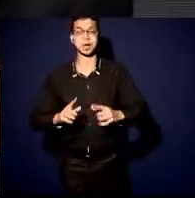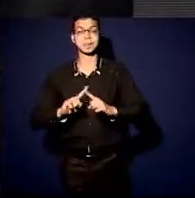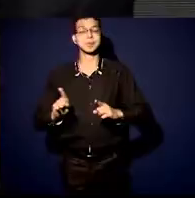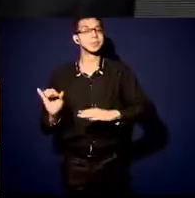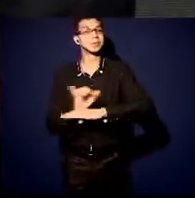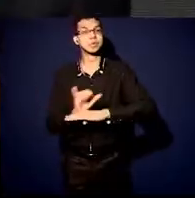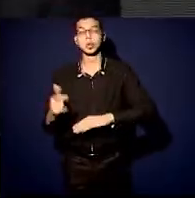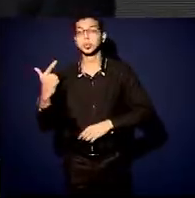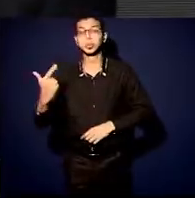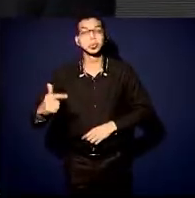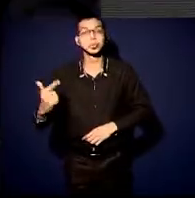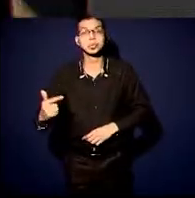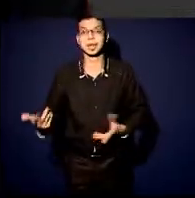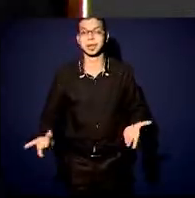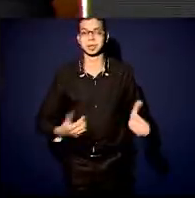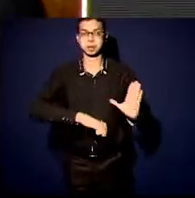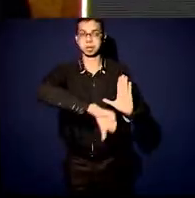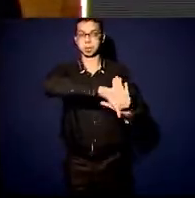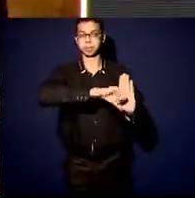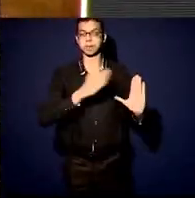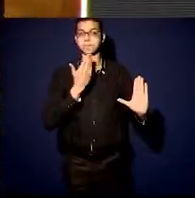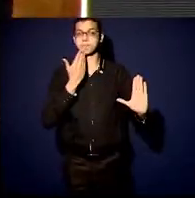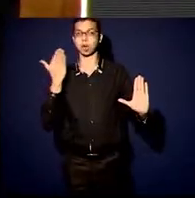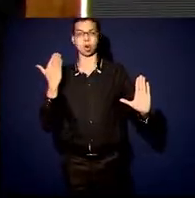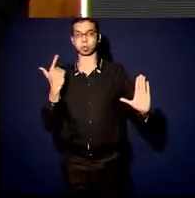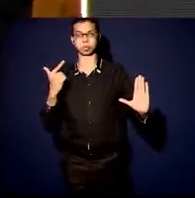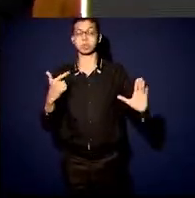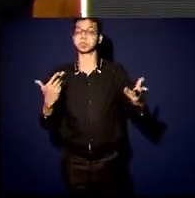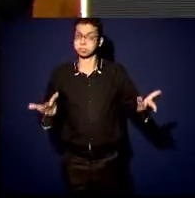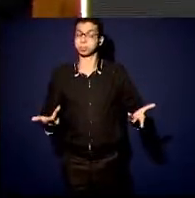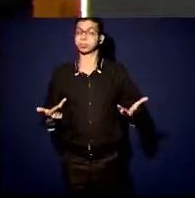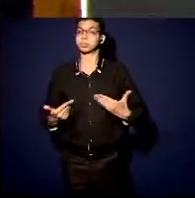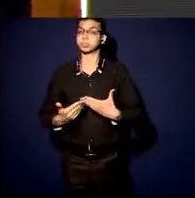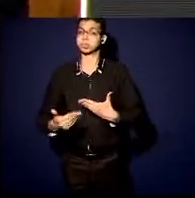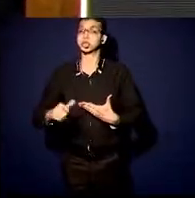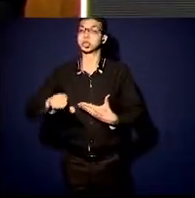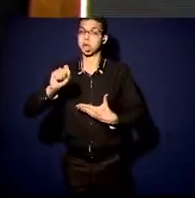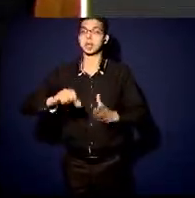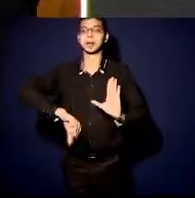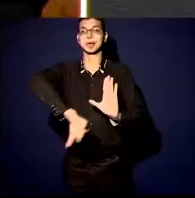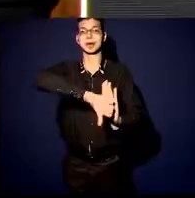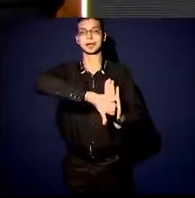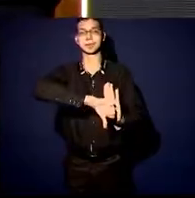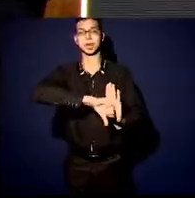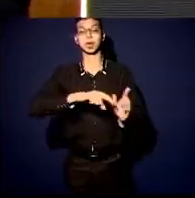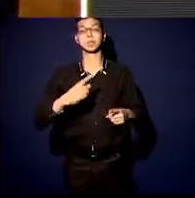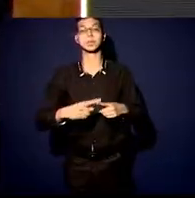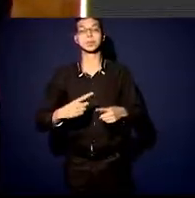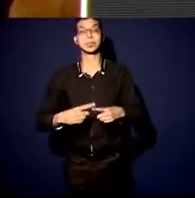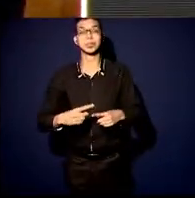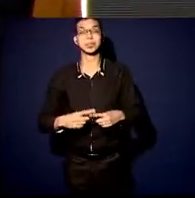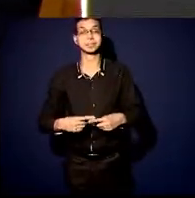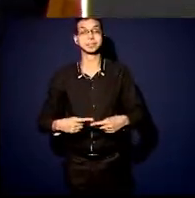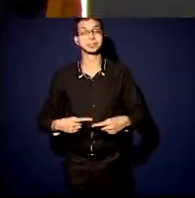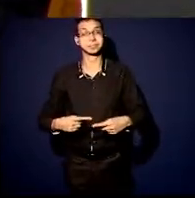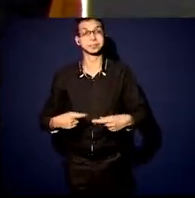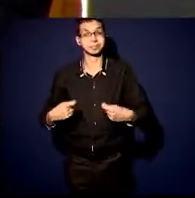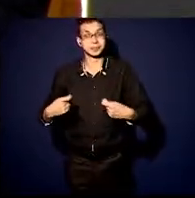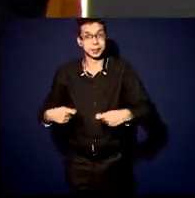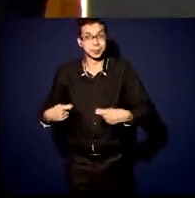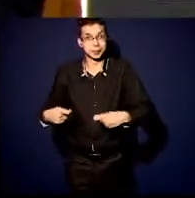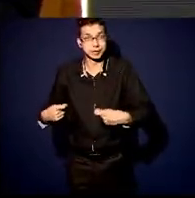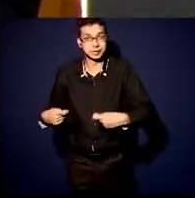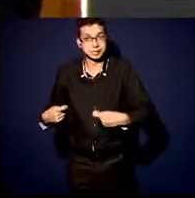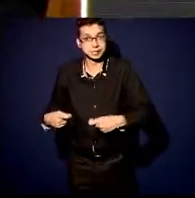econômicas não criminosa ele vai fazer a solução criminosa porque a proibição ou melhor a necessidade derruba proibição